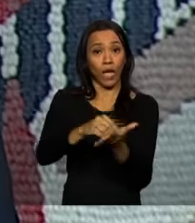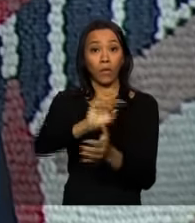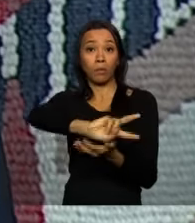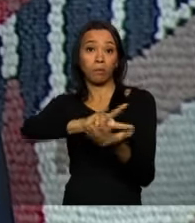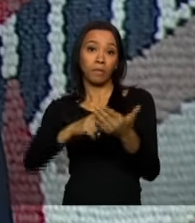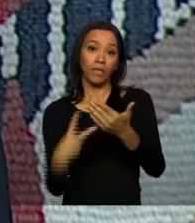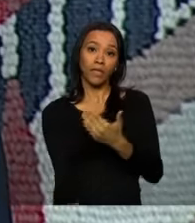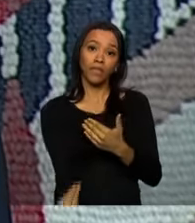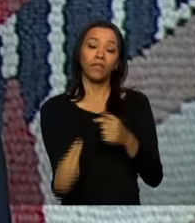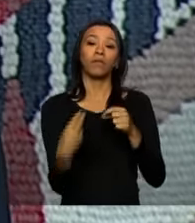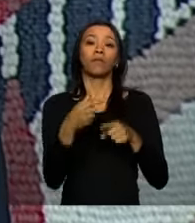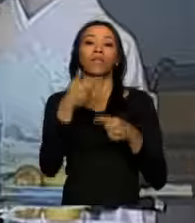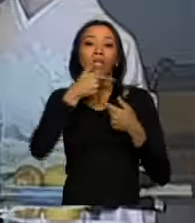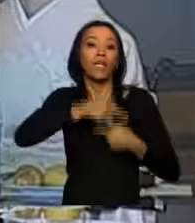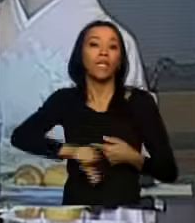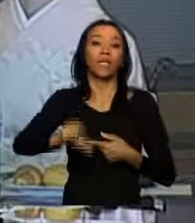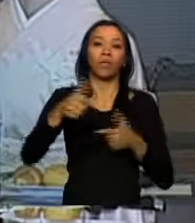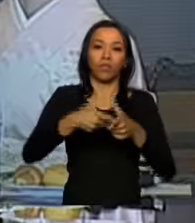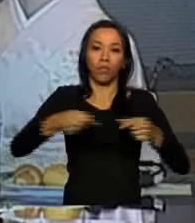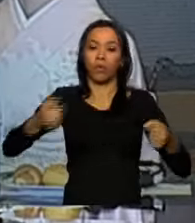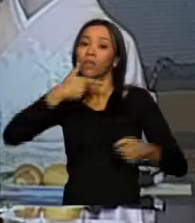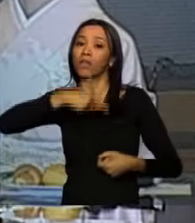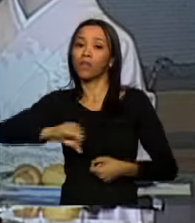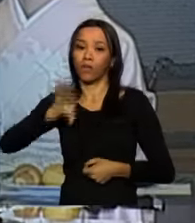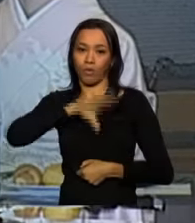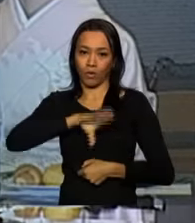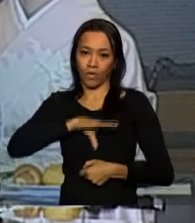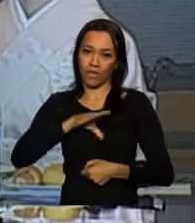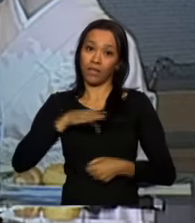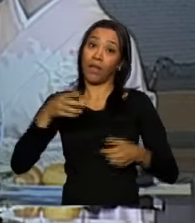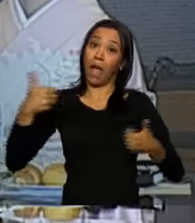japonês-português, contribuindo para a aproximação entre os dois países.